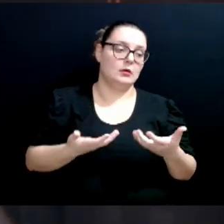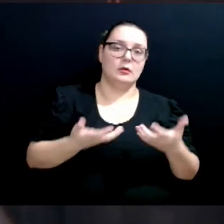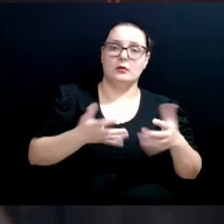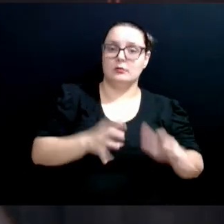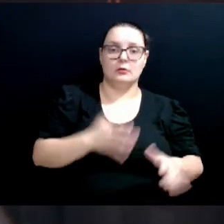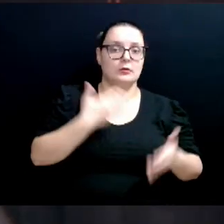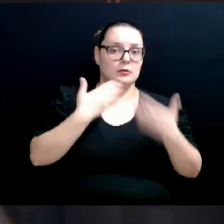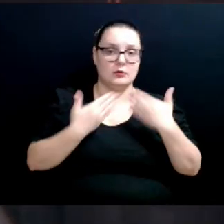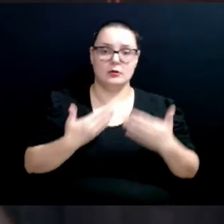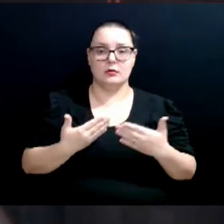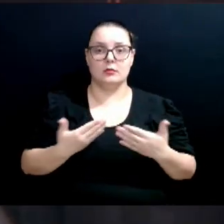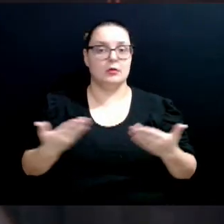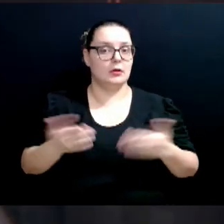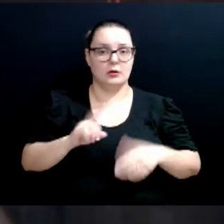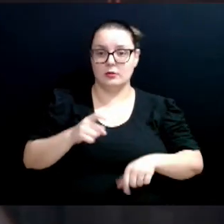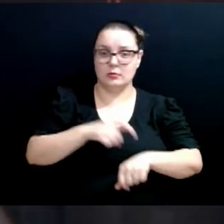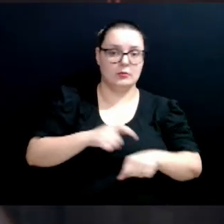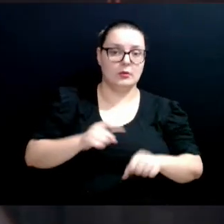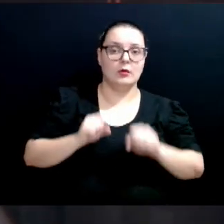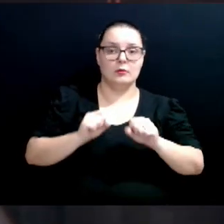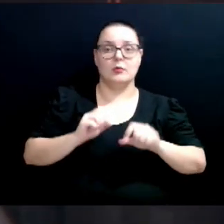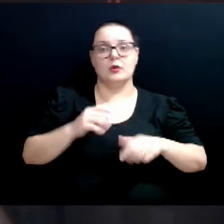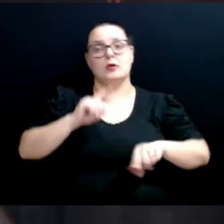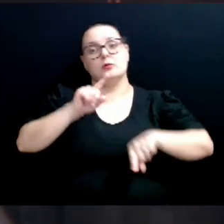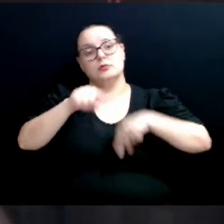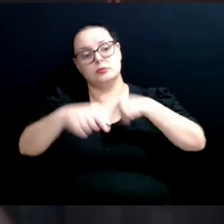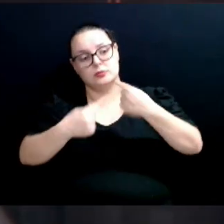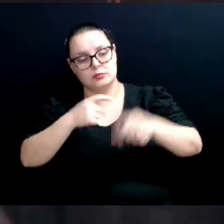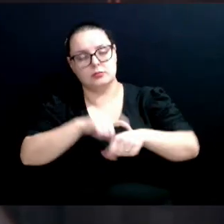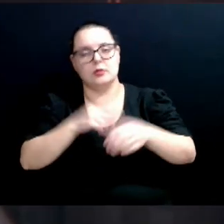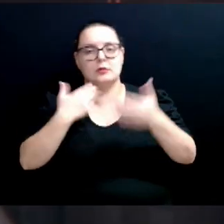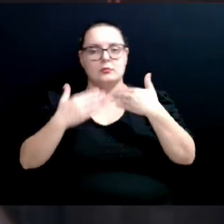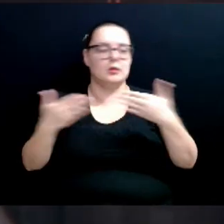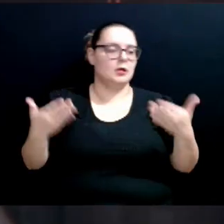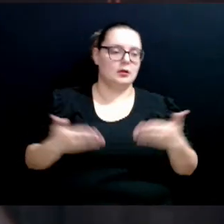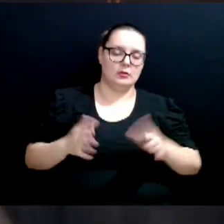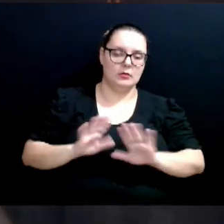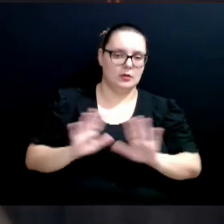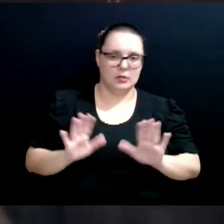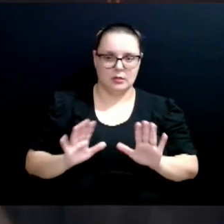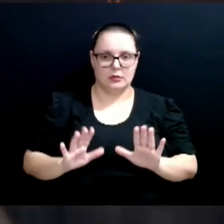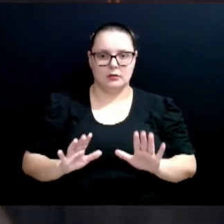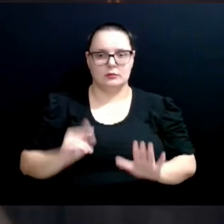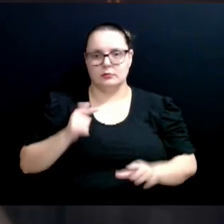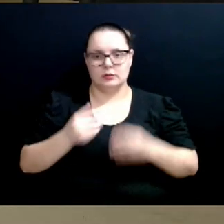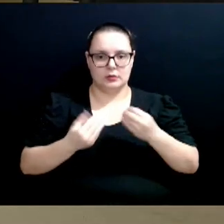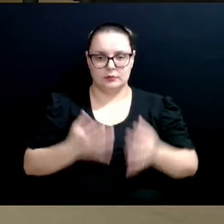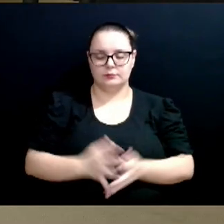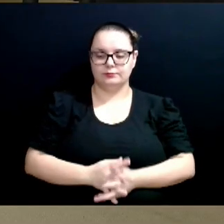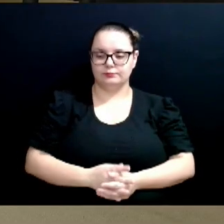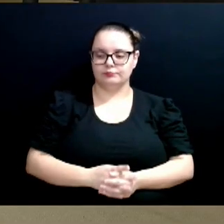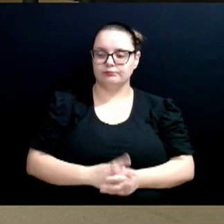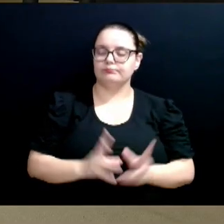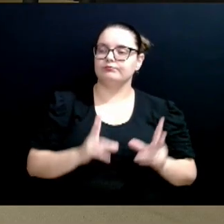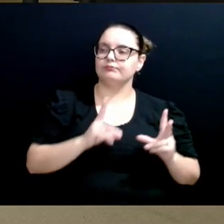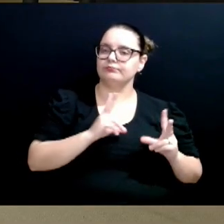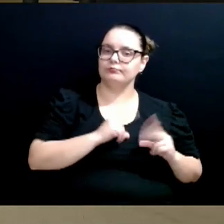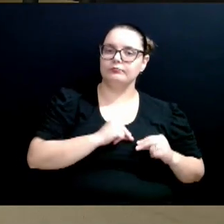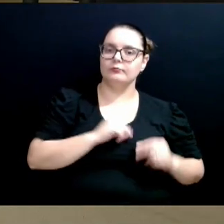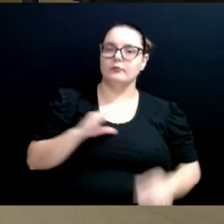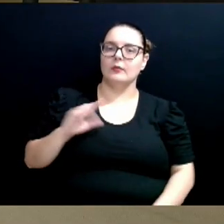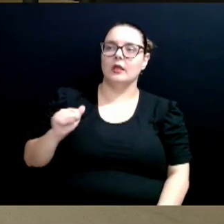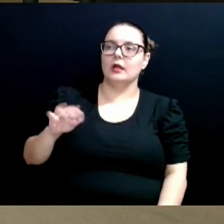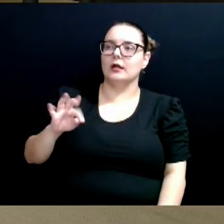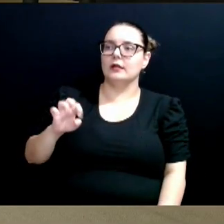o momento, a gente pode conversar em outra situação, mas agora para mim não dá". Nossa, Catarina,